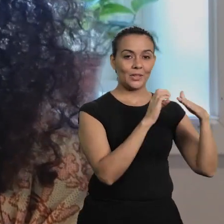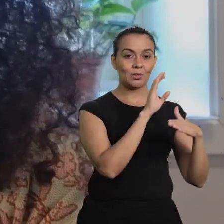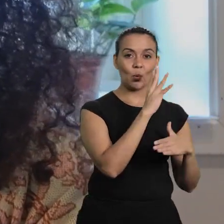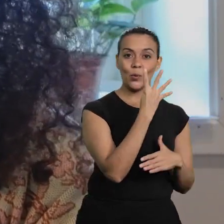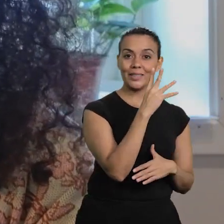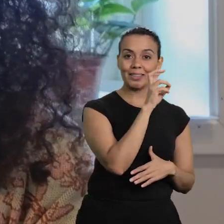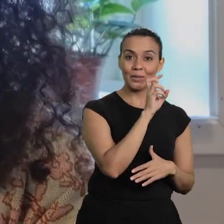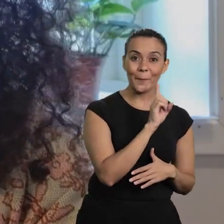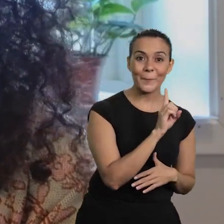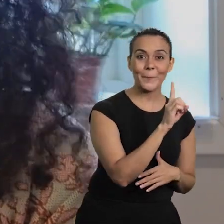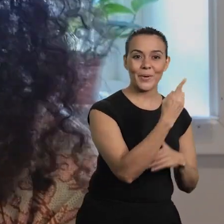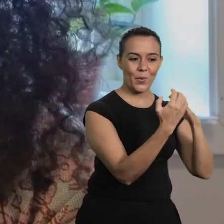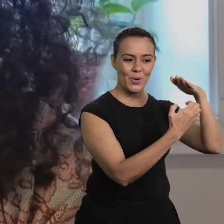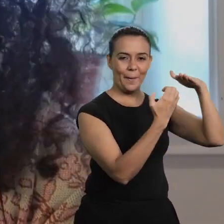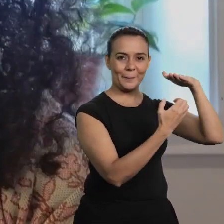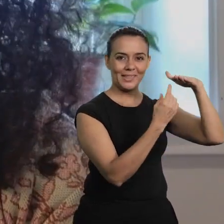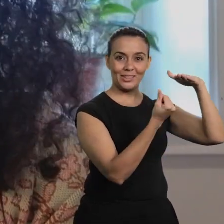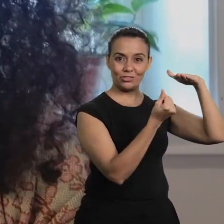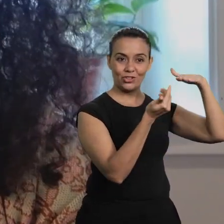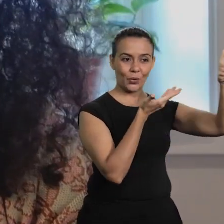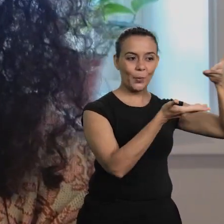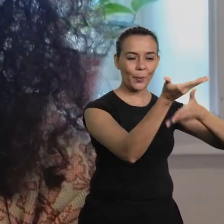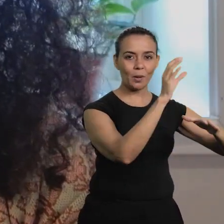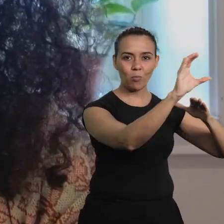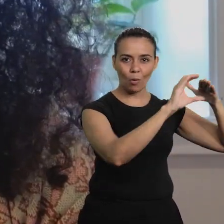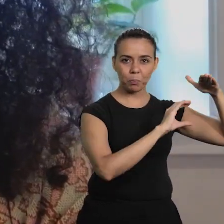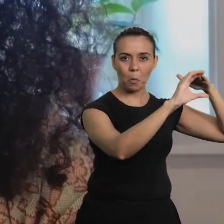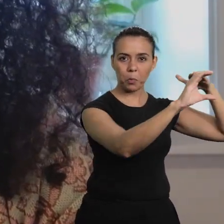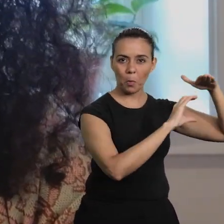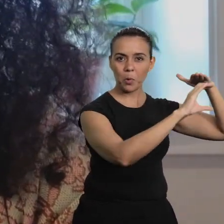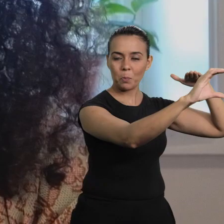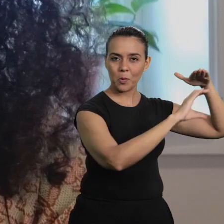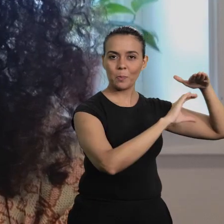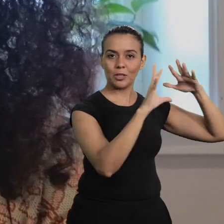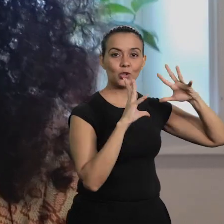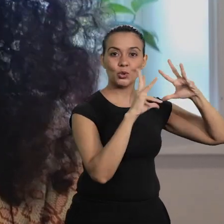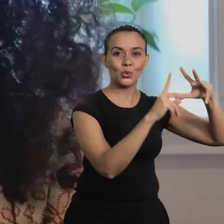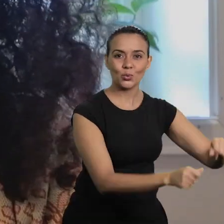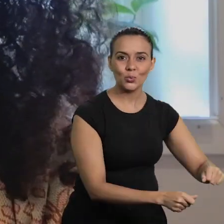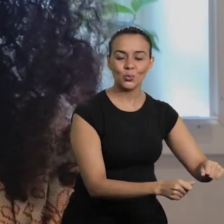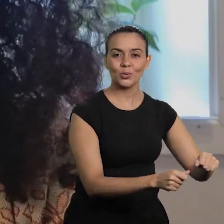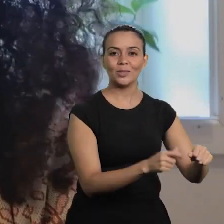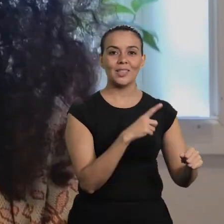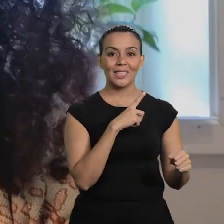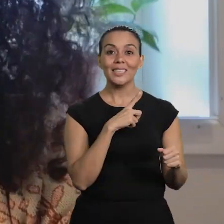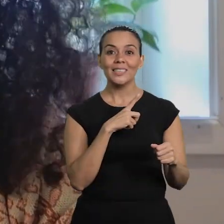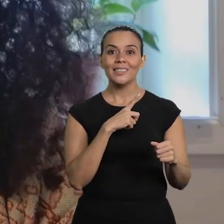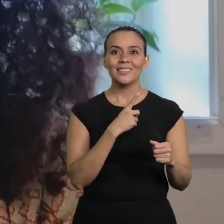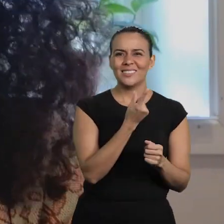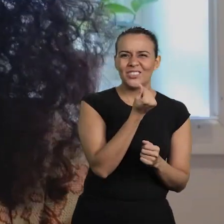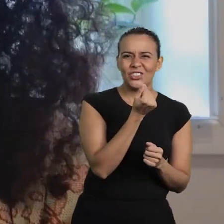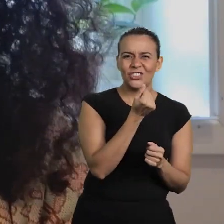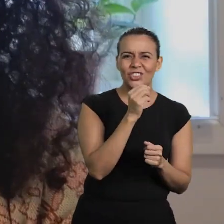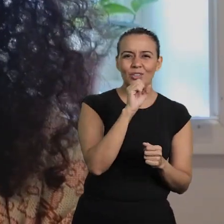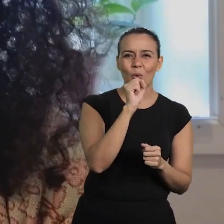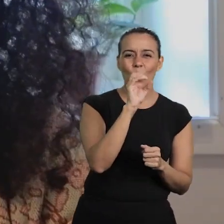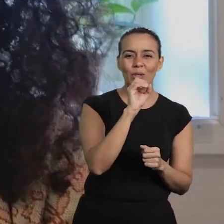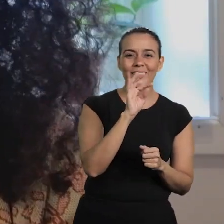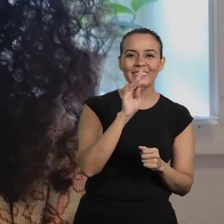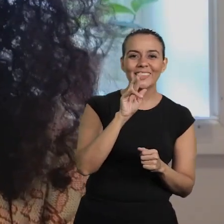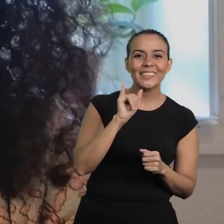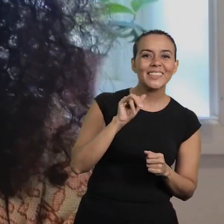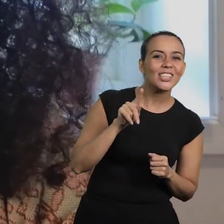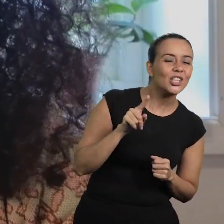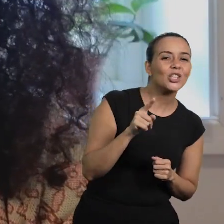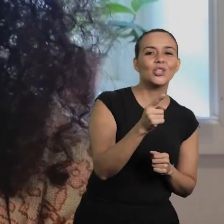né, de capital aberto. Essas empresas concentram 80 trilhões dos ativos sob gestão